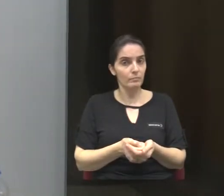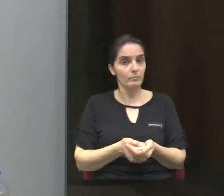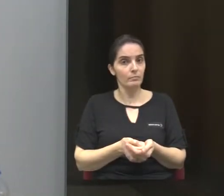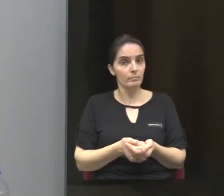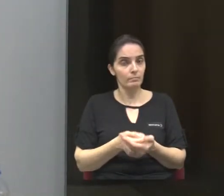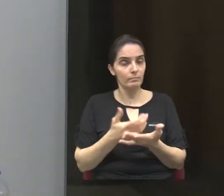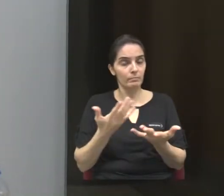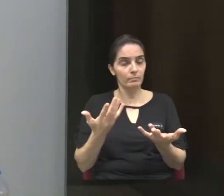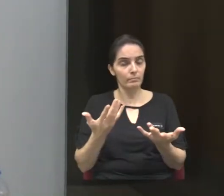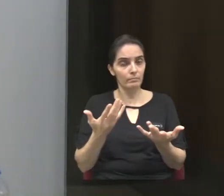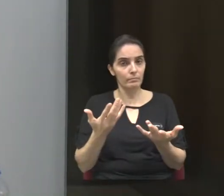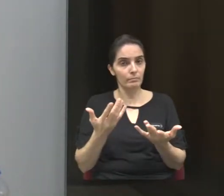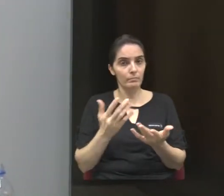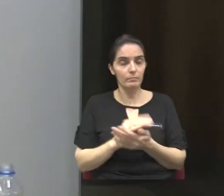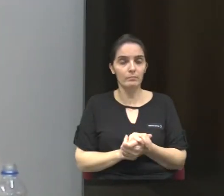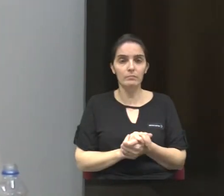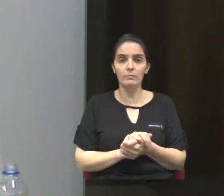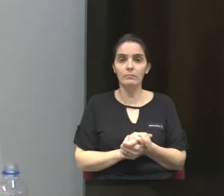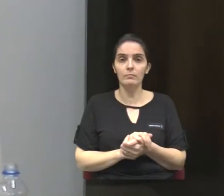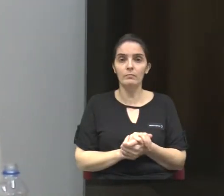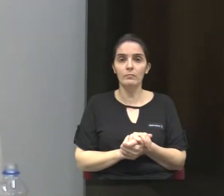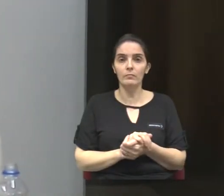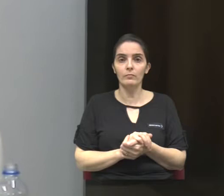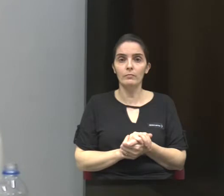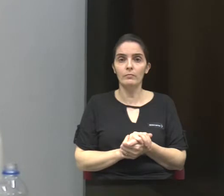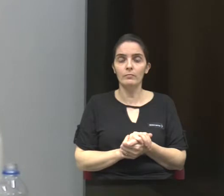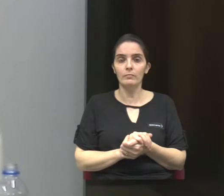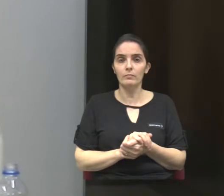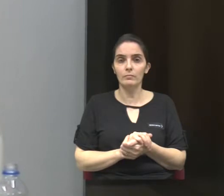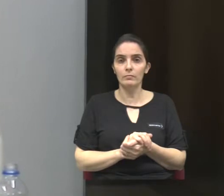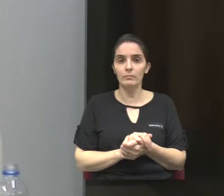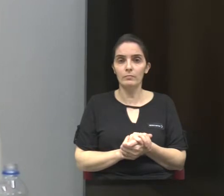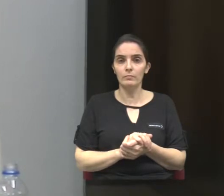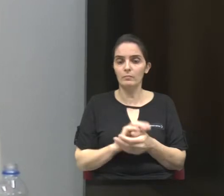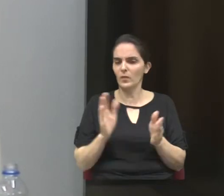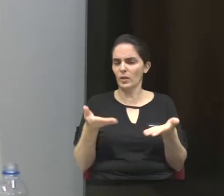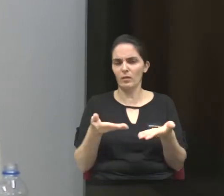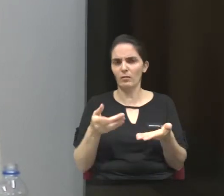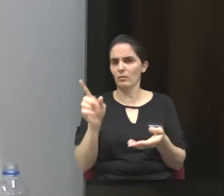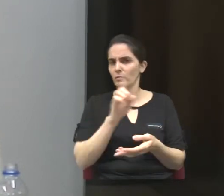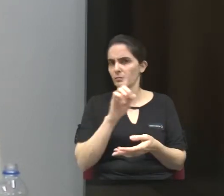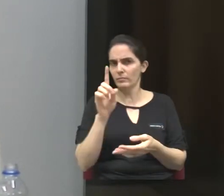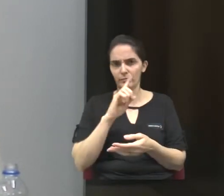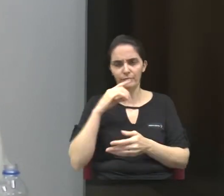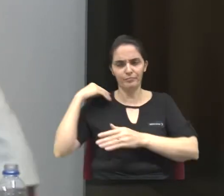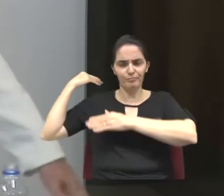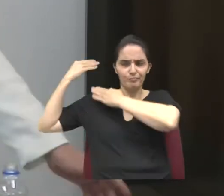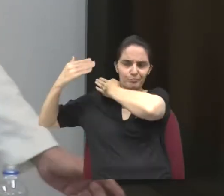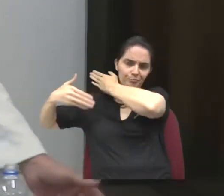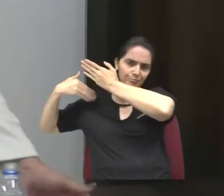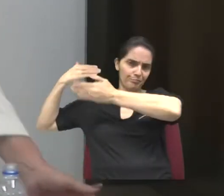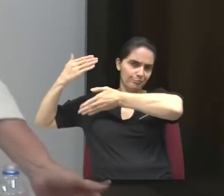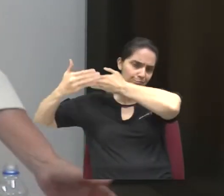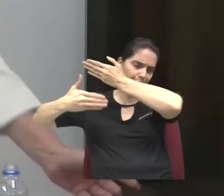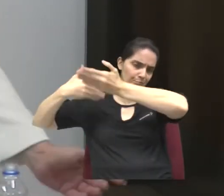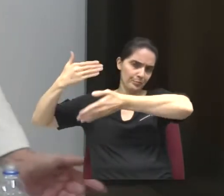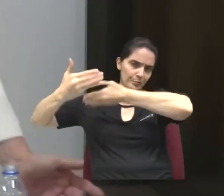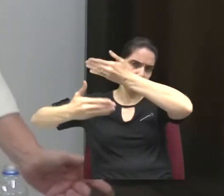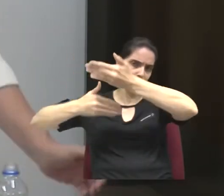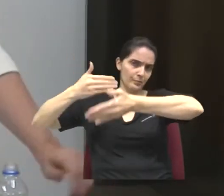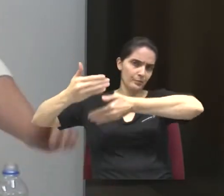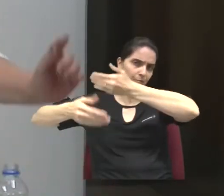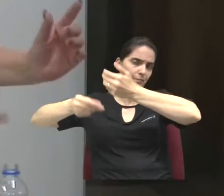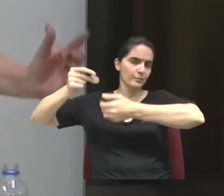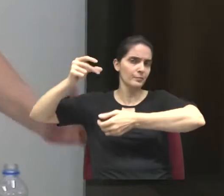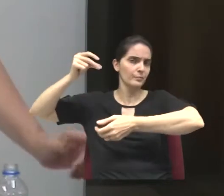é uma situação que não é agora perdura já há muito tempo desde de que